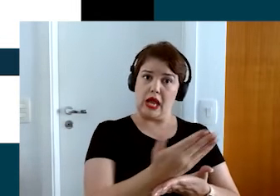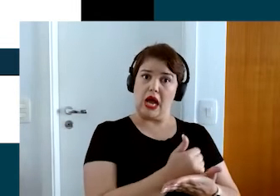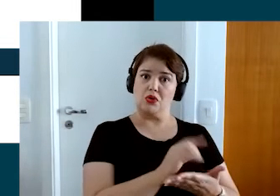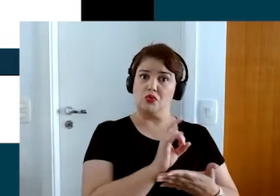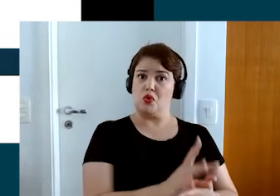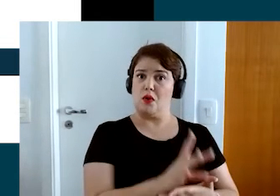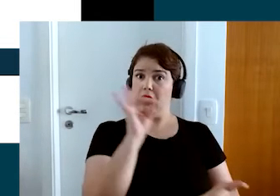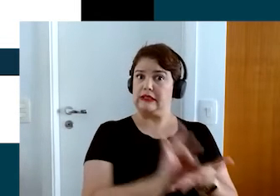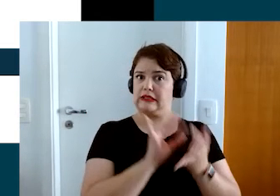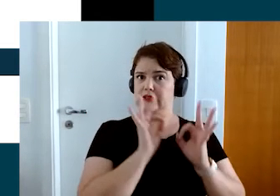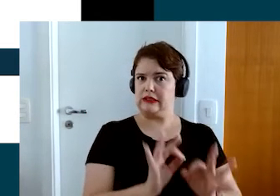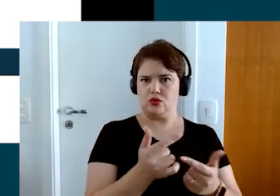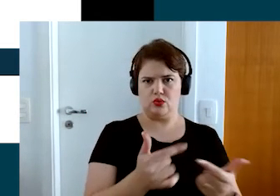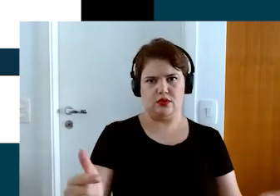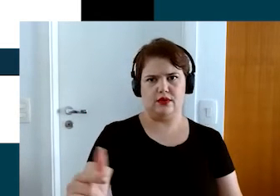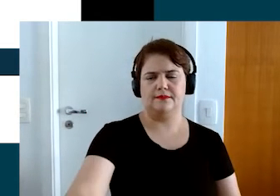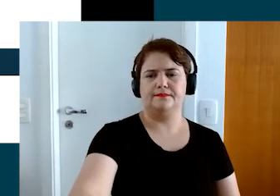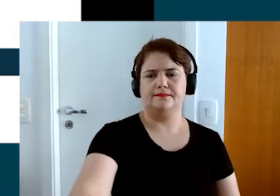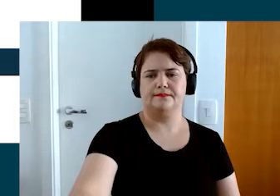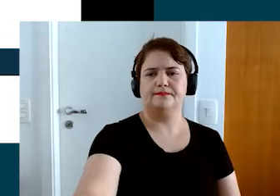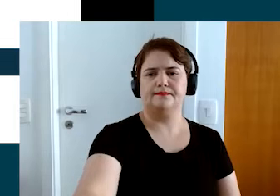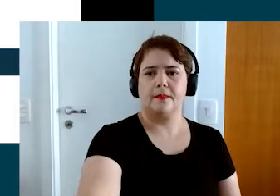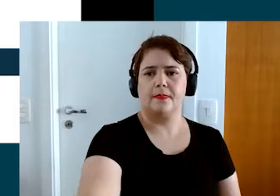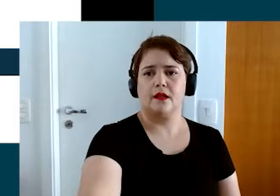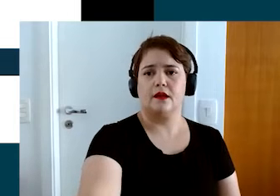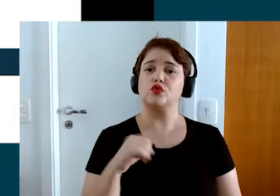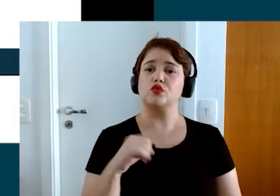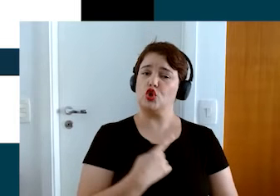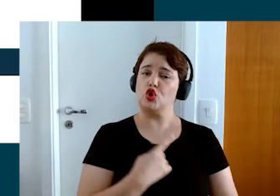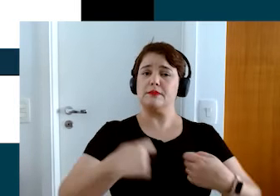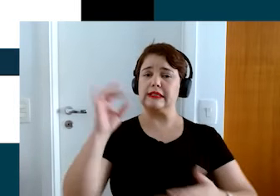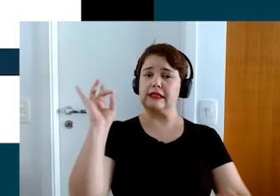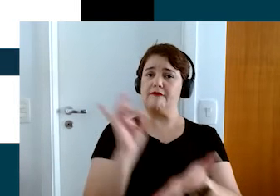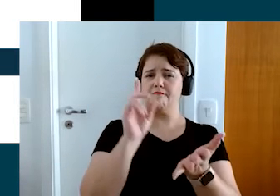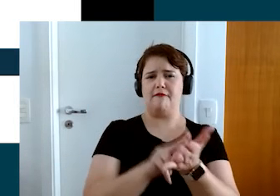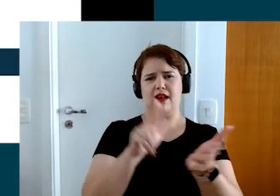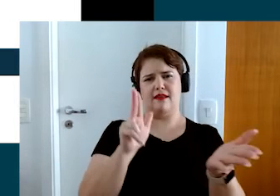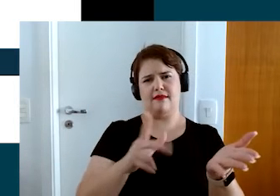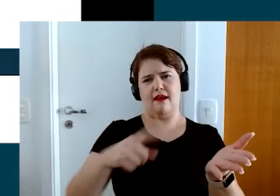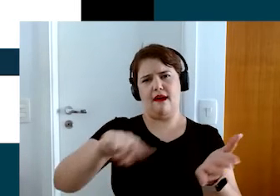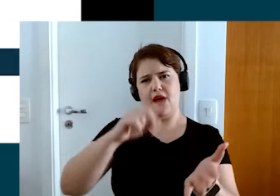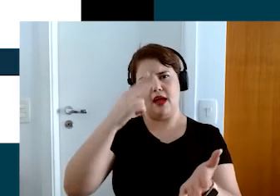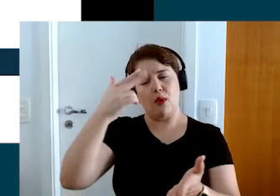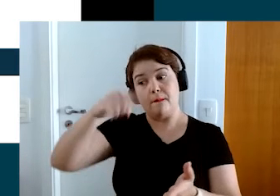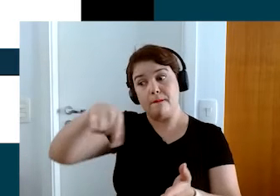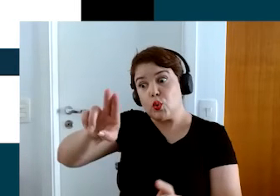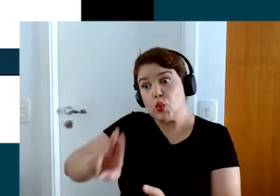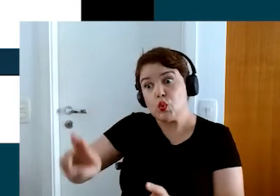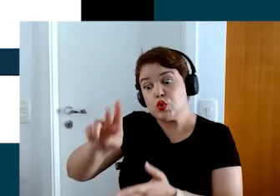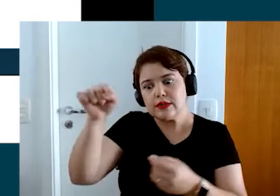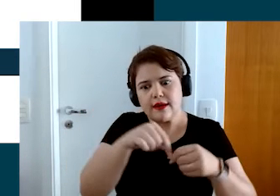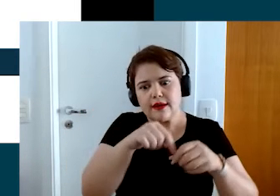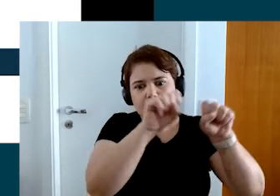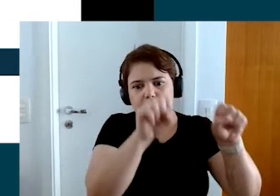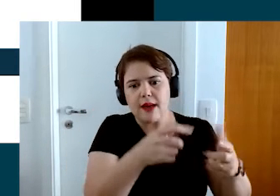cima, e a gente precisa validar essas hipóteses com os usuários para ter um nível de certeza maior do que a